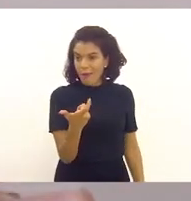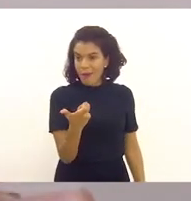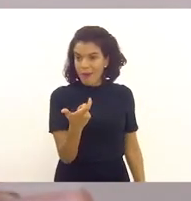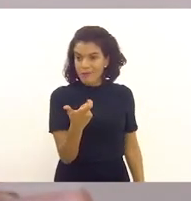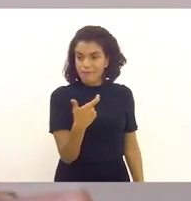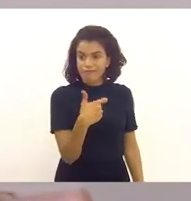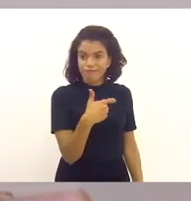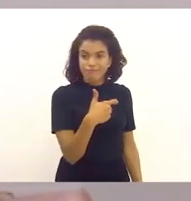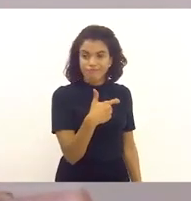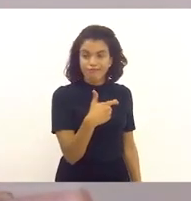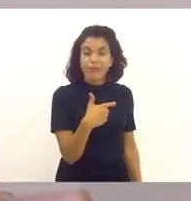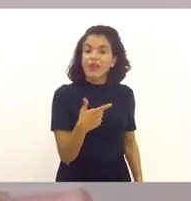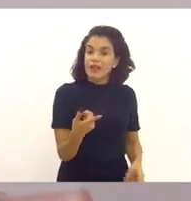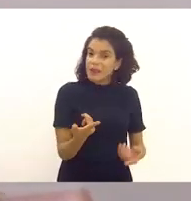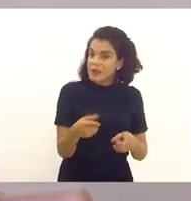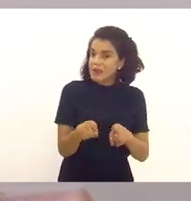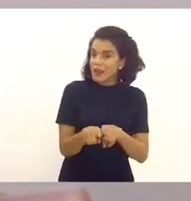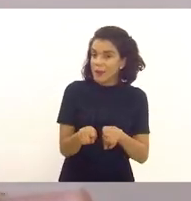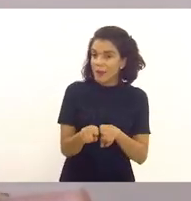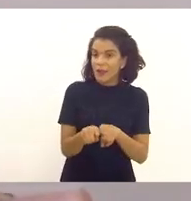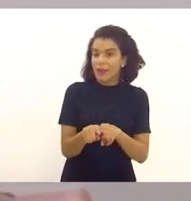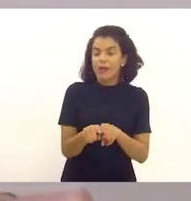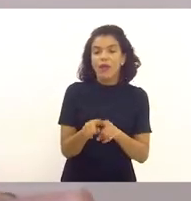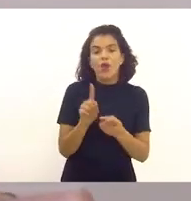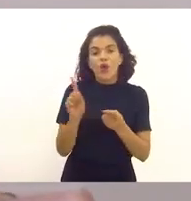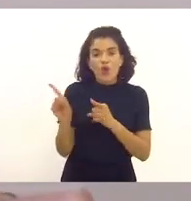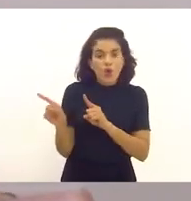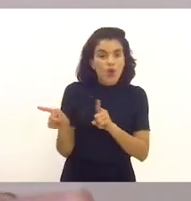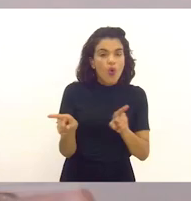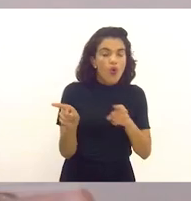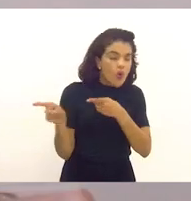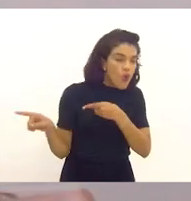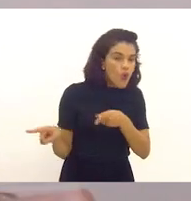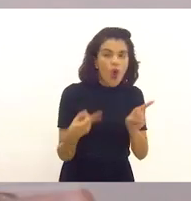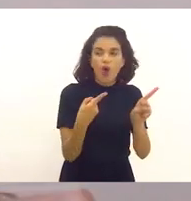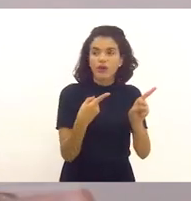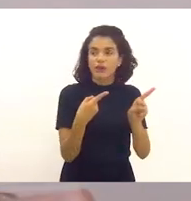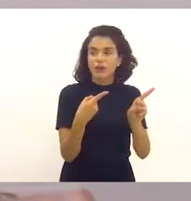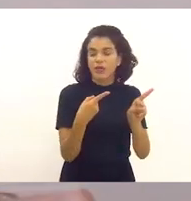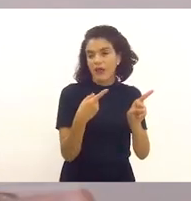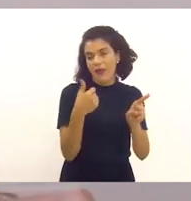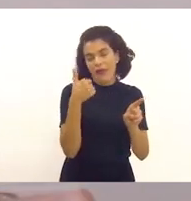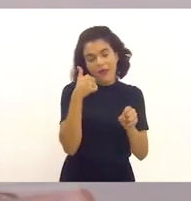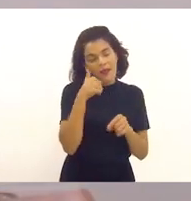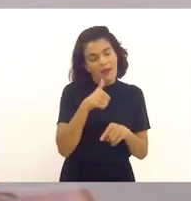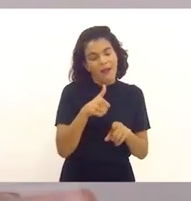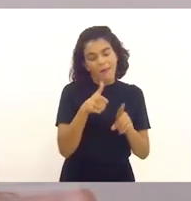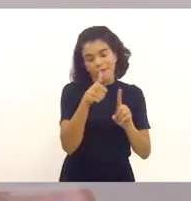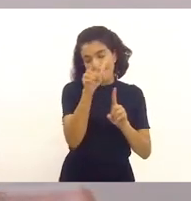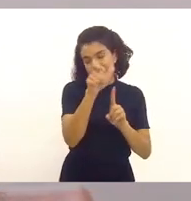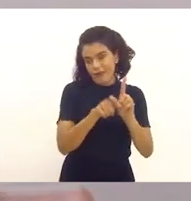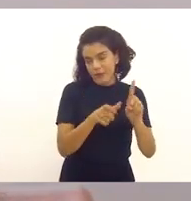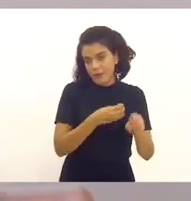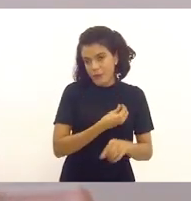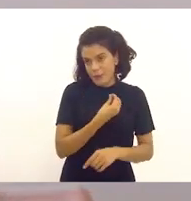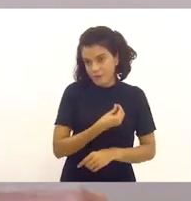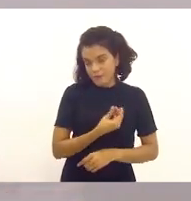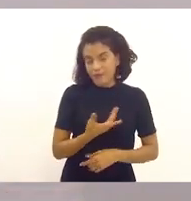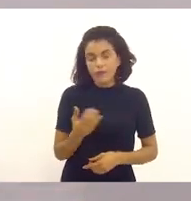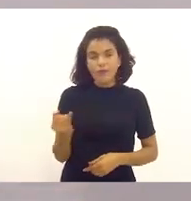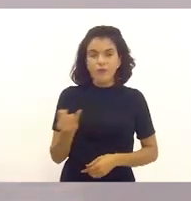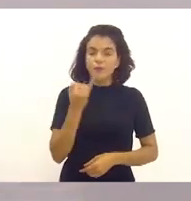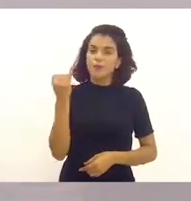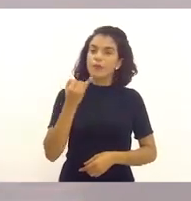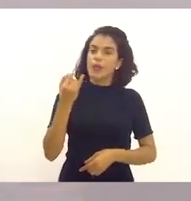depois exatamente contra a vida das mulheres então é importante que esse debate também esteja